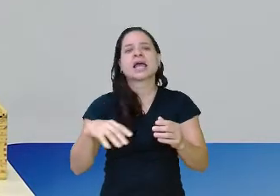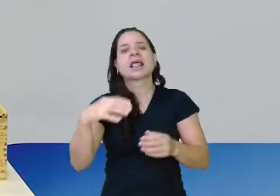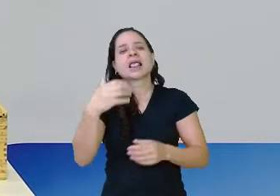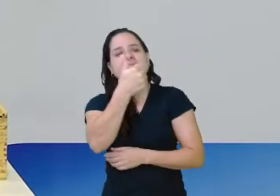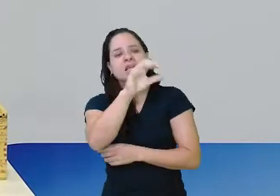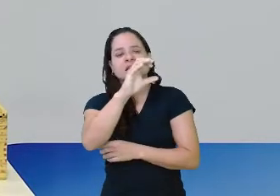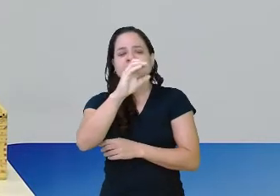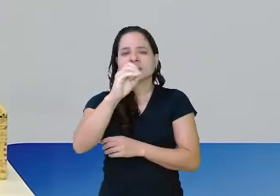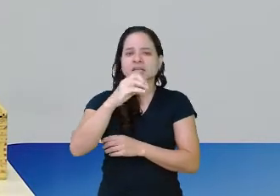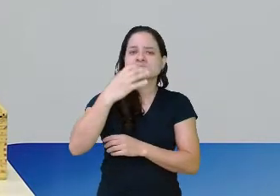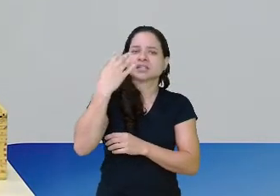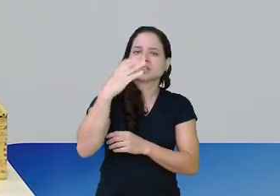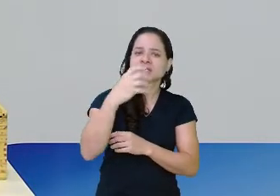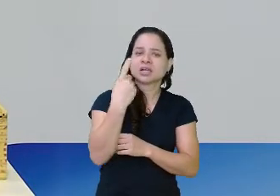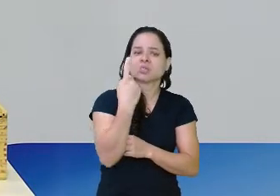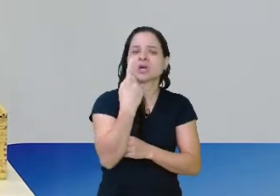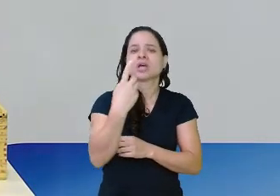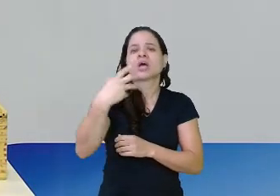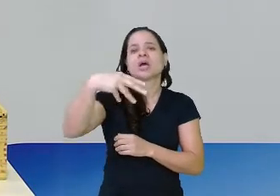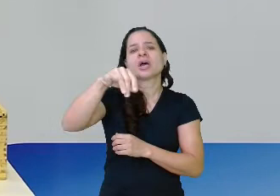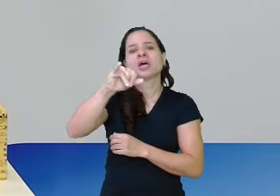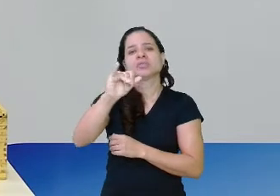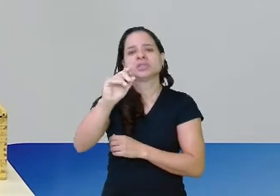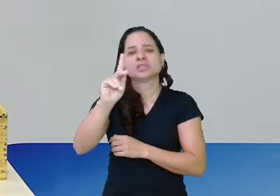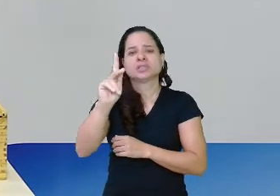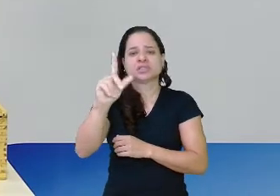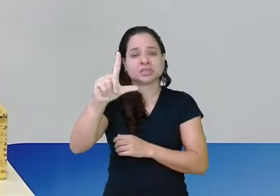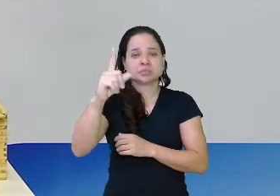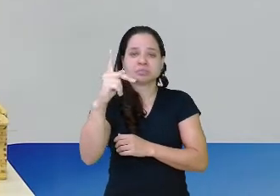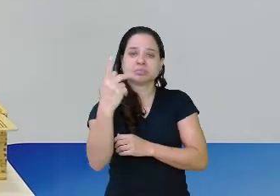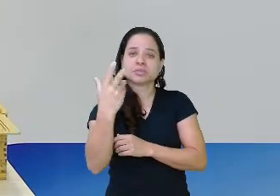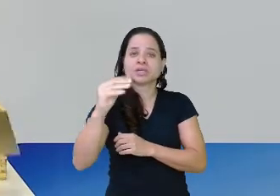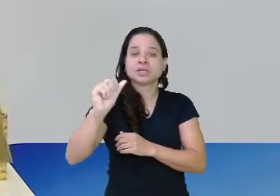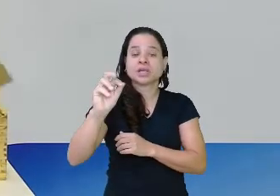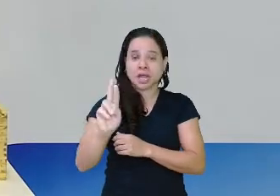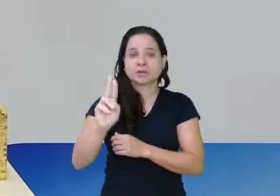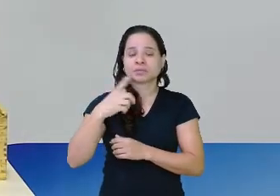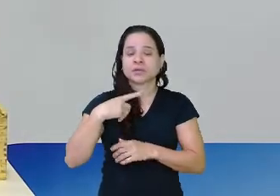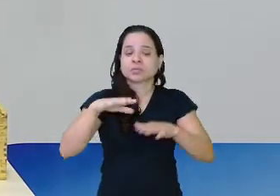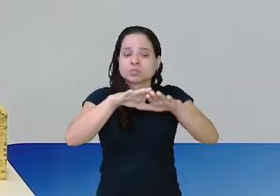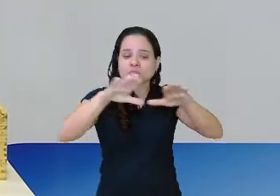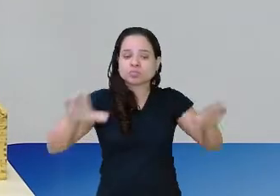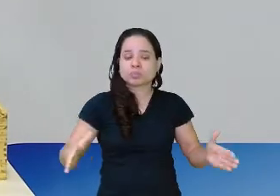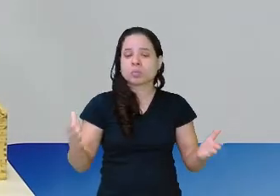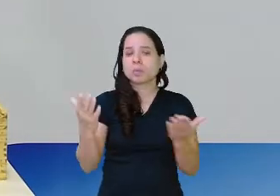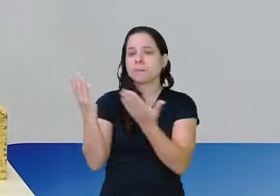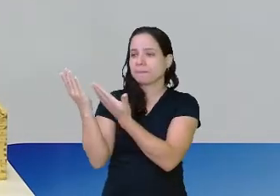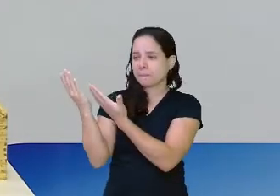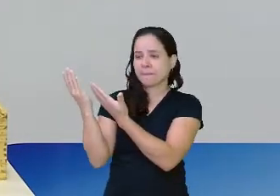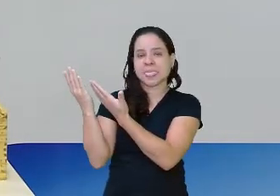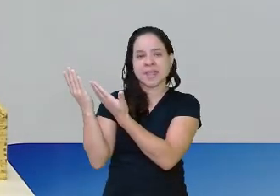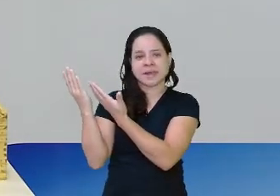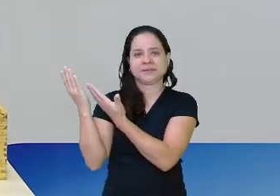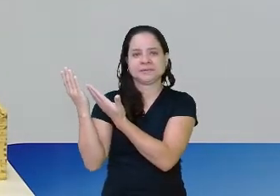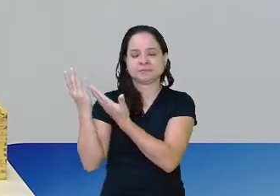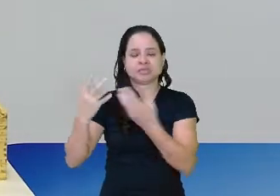tenho uma unidade de milhar, que é o que eu tenho aqui na mesa. Nosso material dourado,